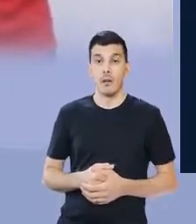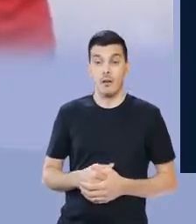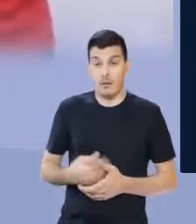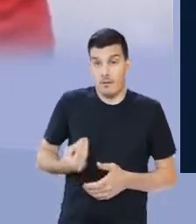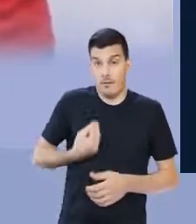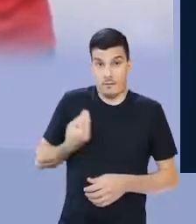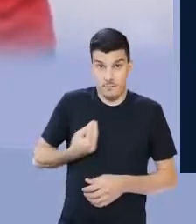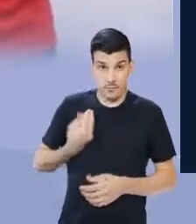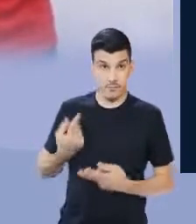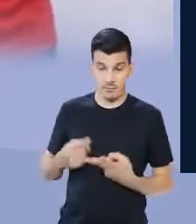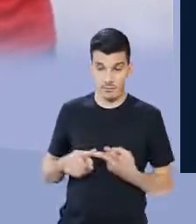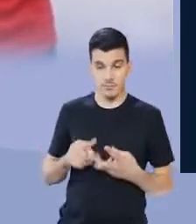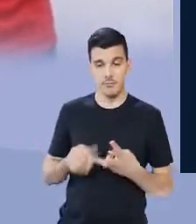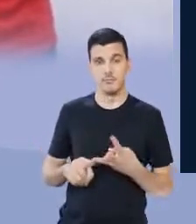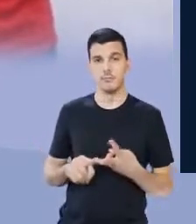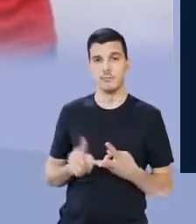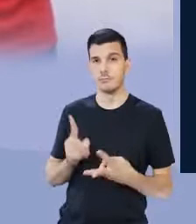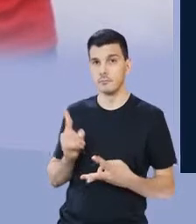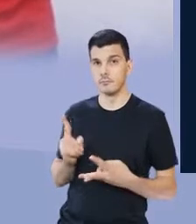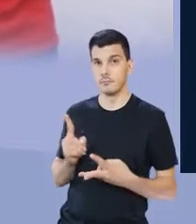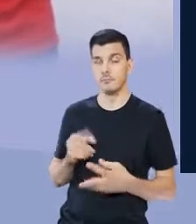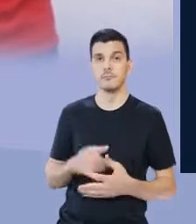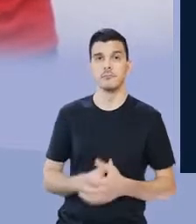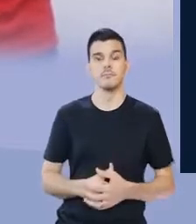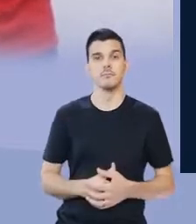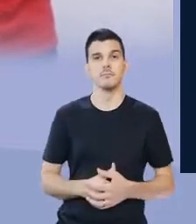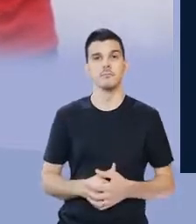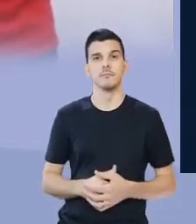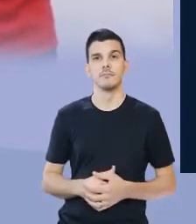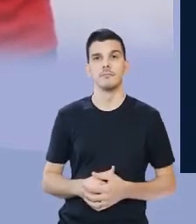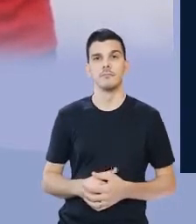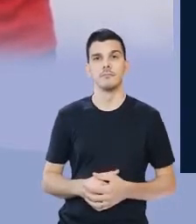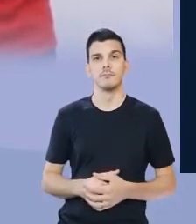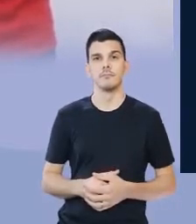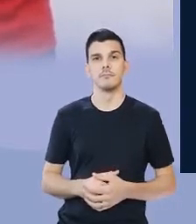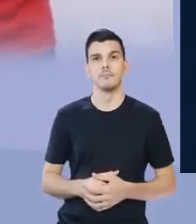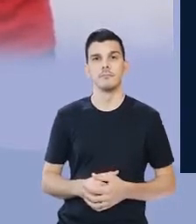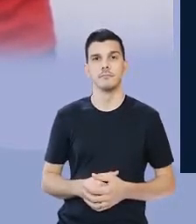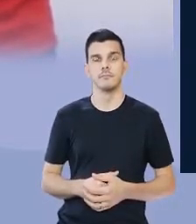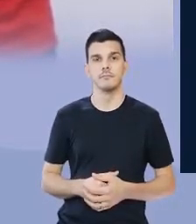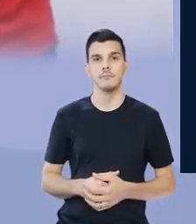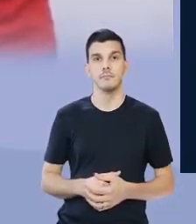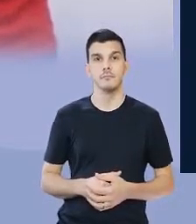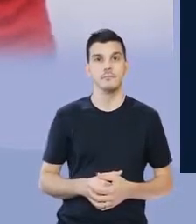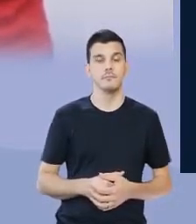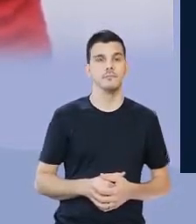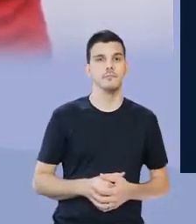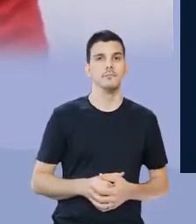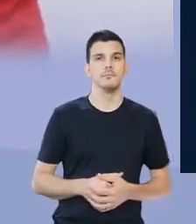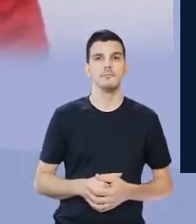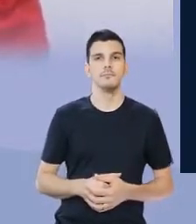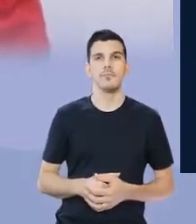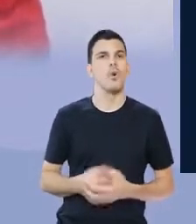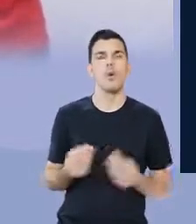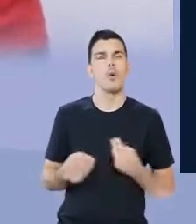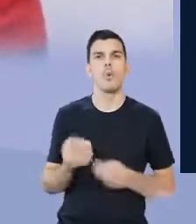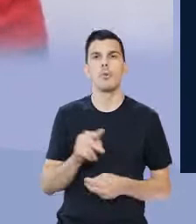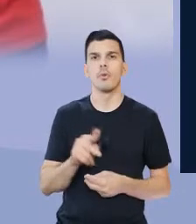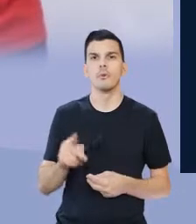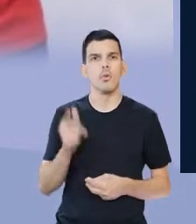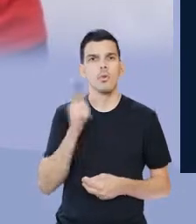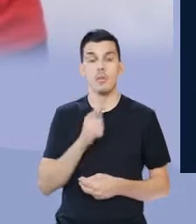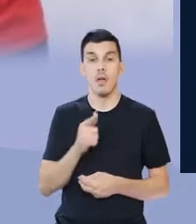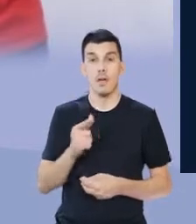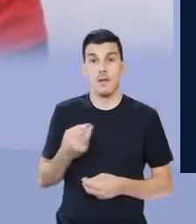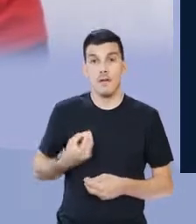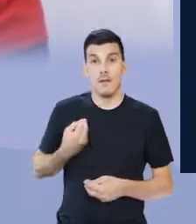get by on so little money? Não vou nem comentar essa frase, né? Como é que os professores conseguem sobreviver com